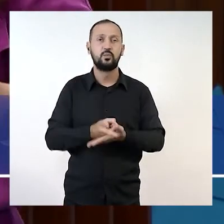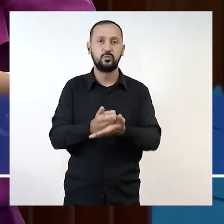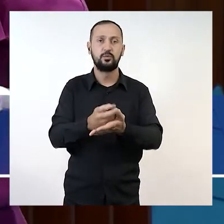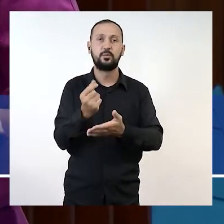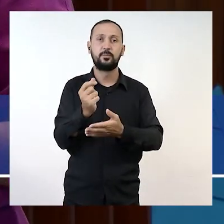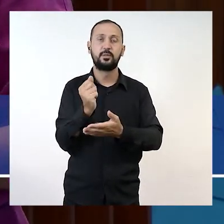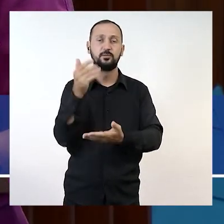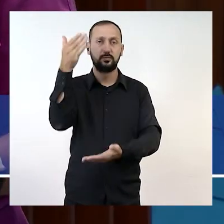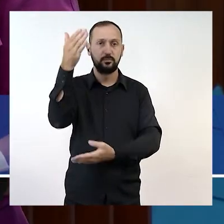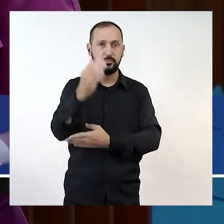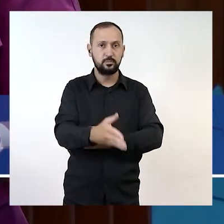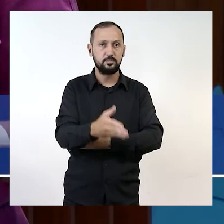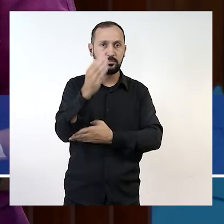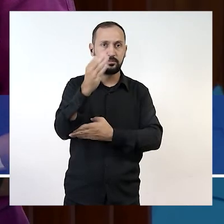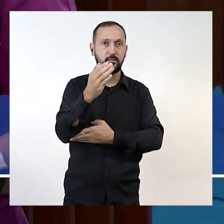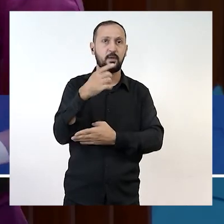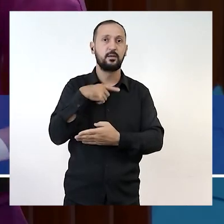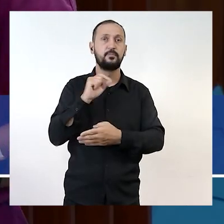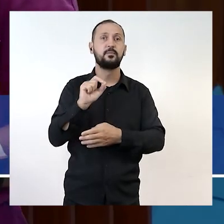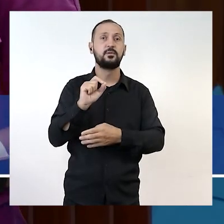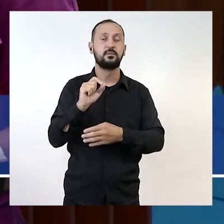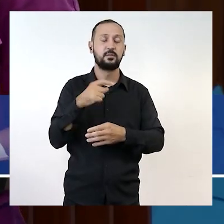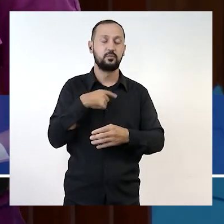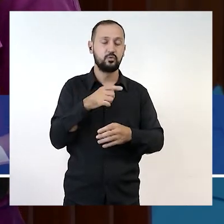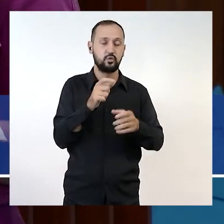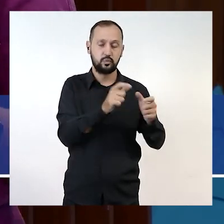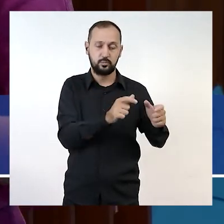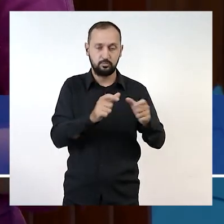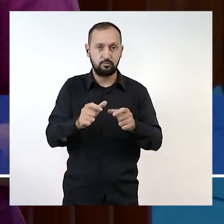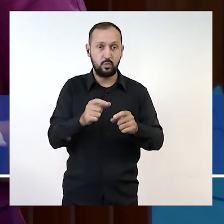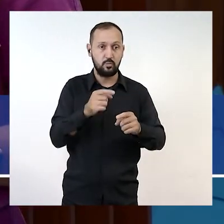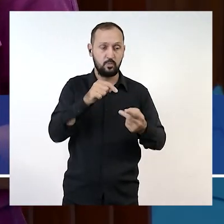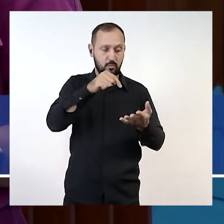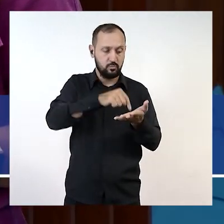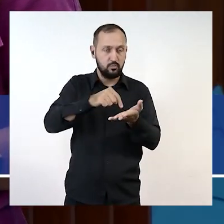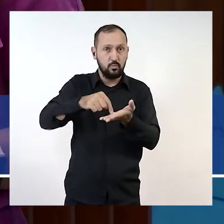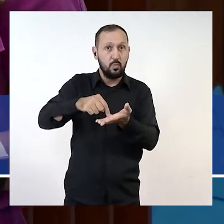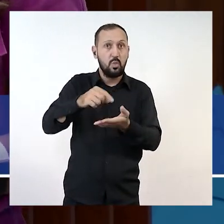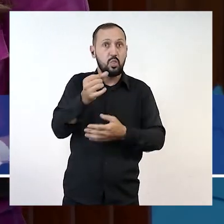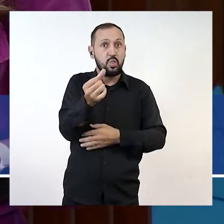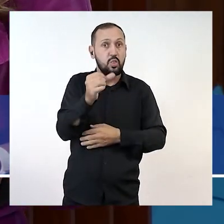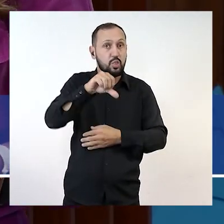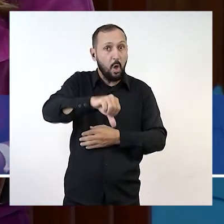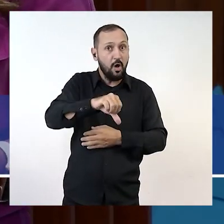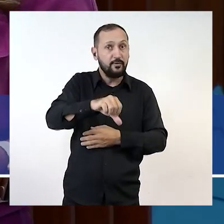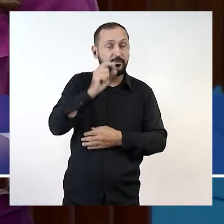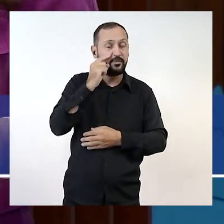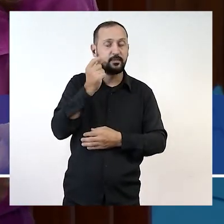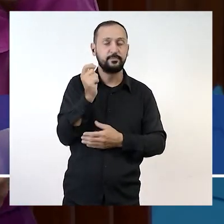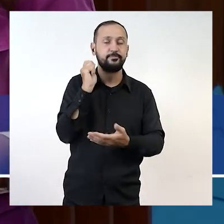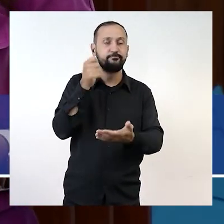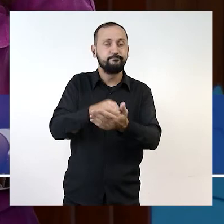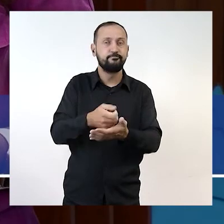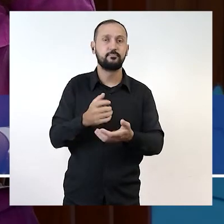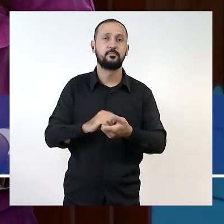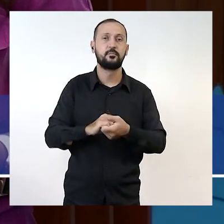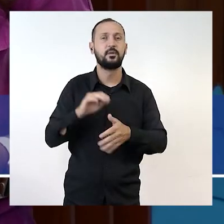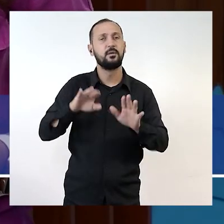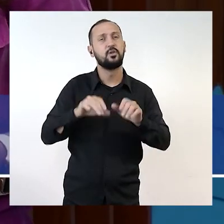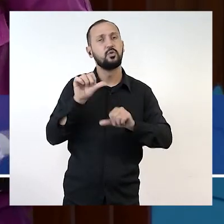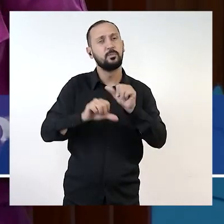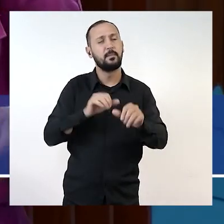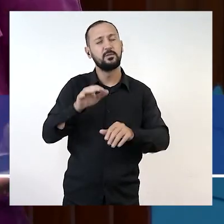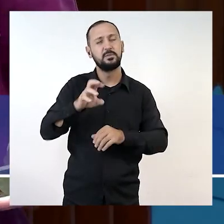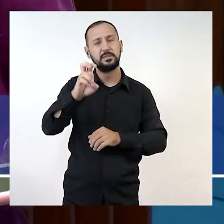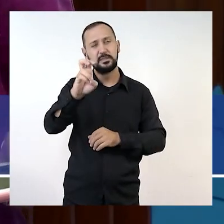ela quer continuar cobrando os pedágios nas 9 praças aqui do estado. Esse valor do